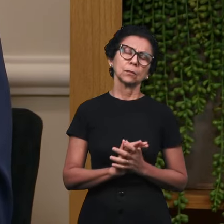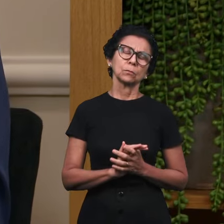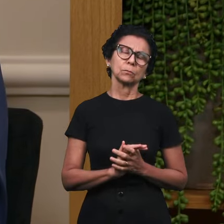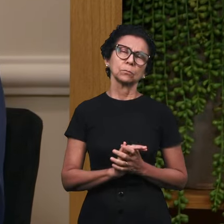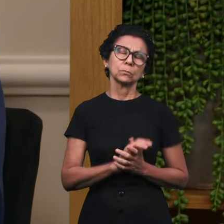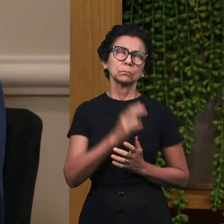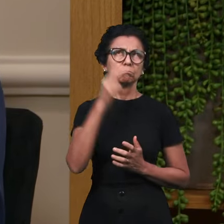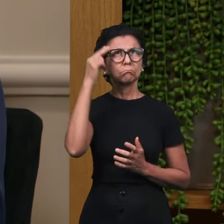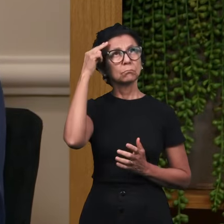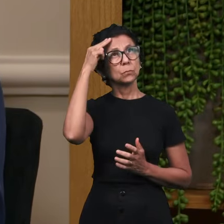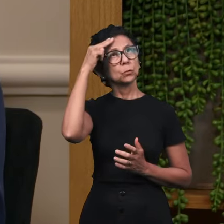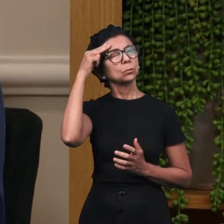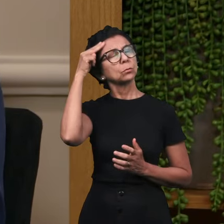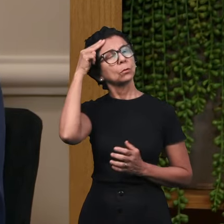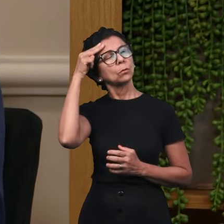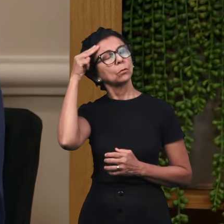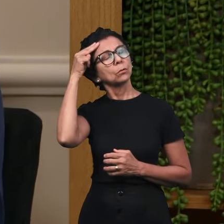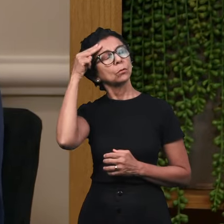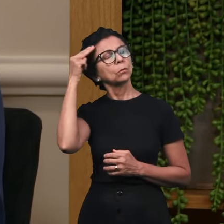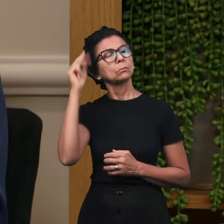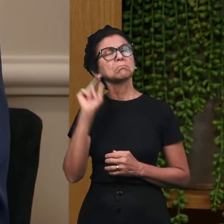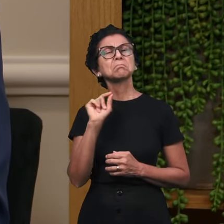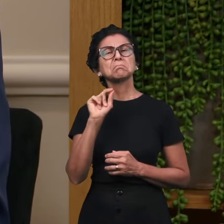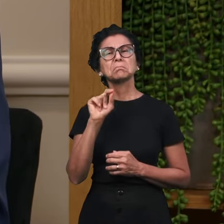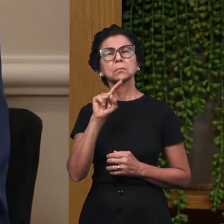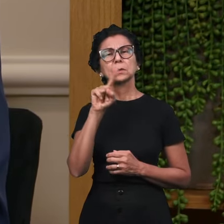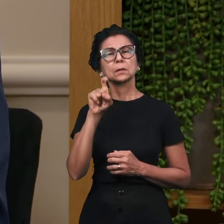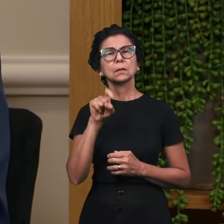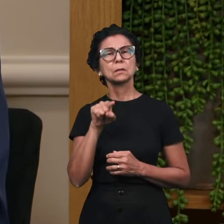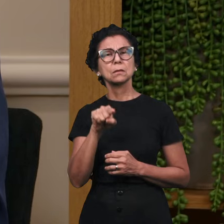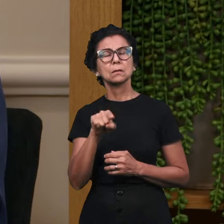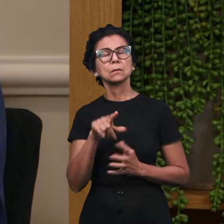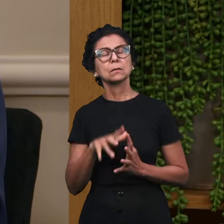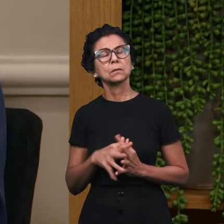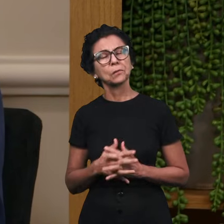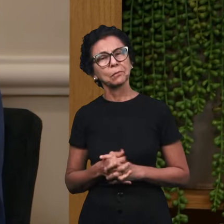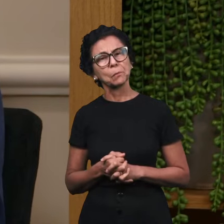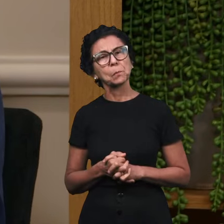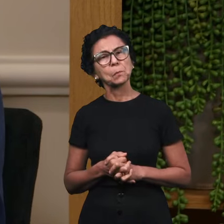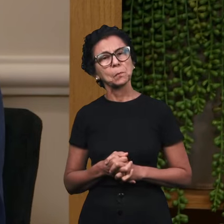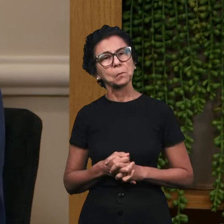sonhos são manifestações